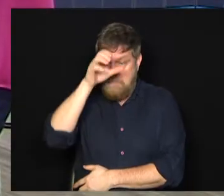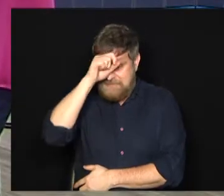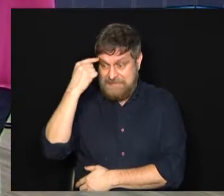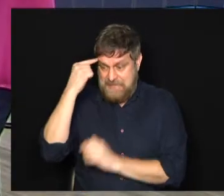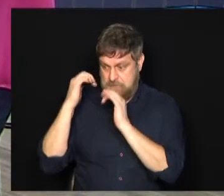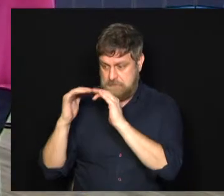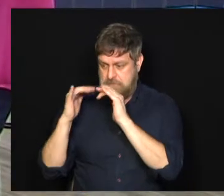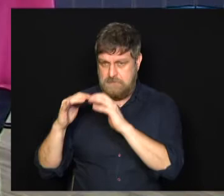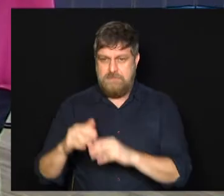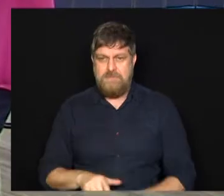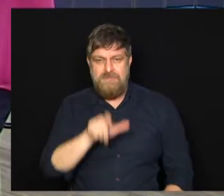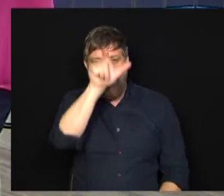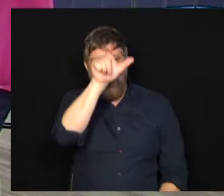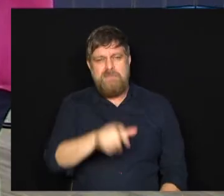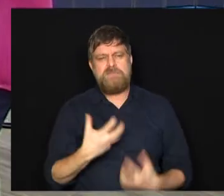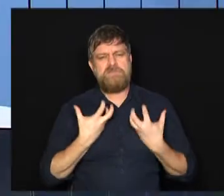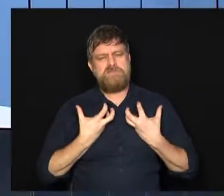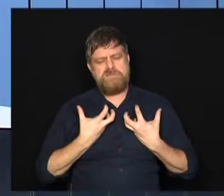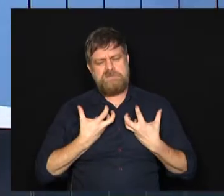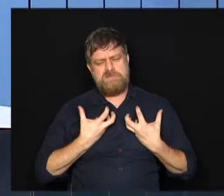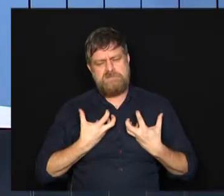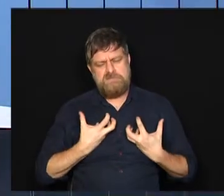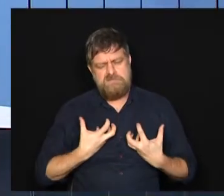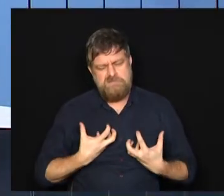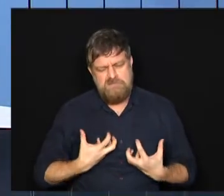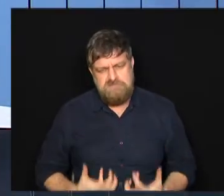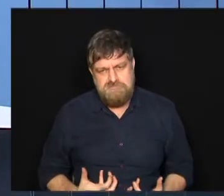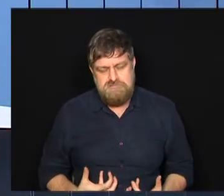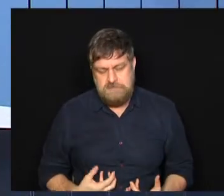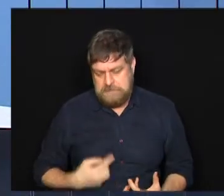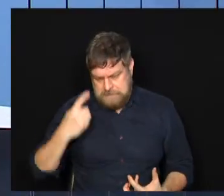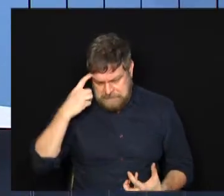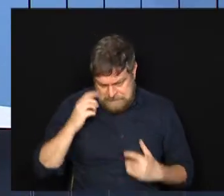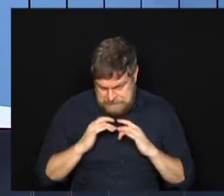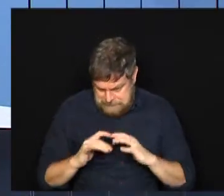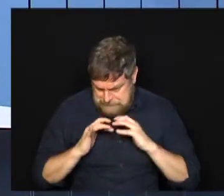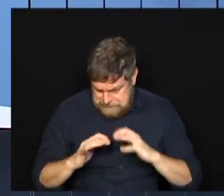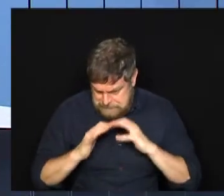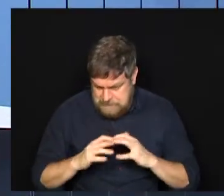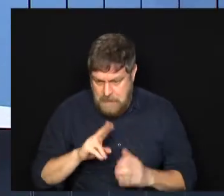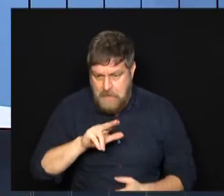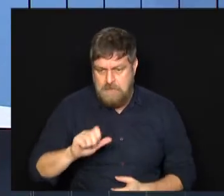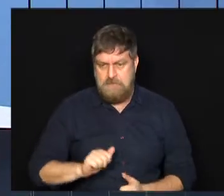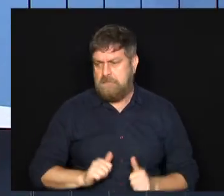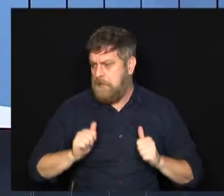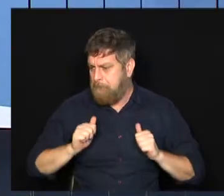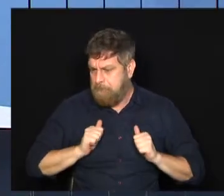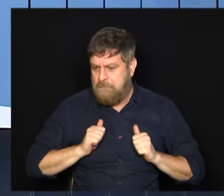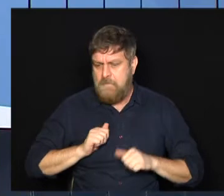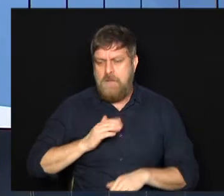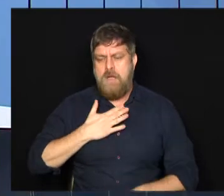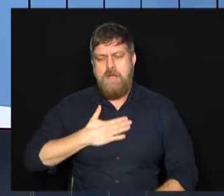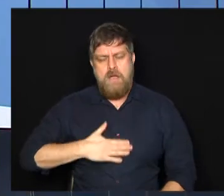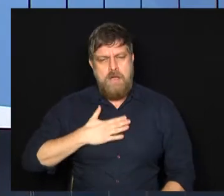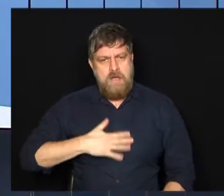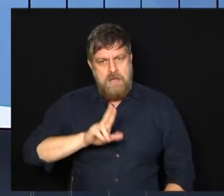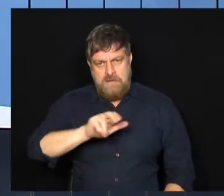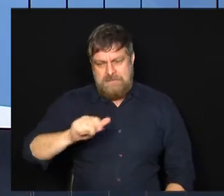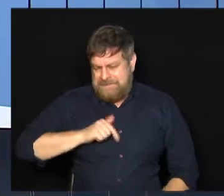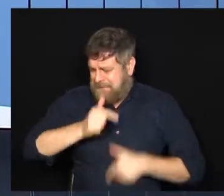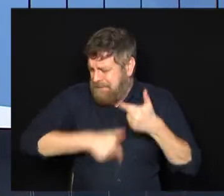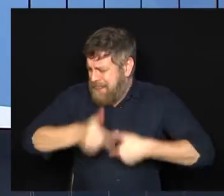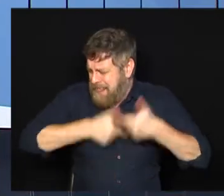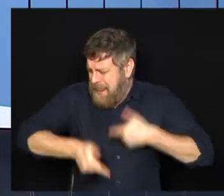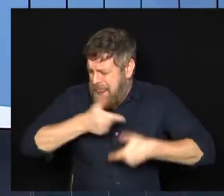Doutor, pessoas muito estressadas, que aí é o inverso, que usa demais o cérebro, né? Não descansa, não para um minuto, que trabalha